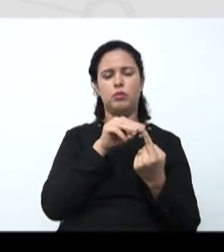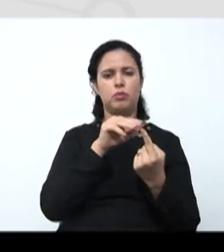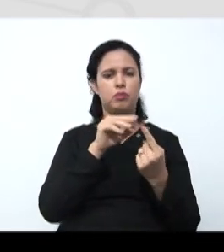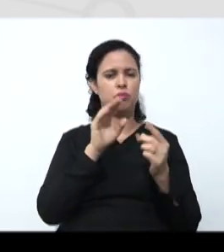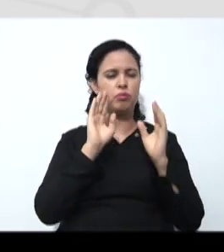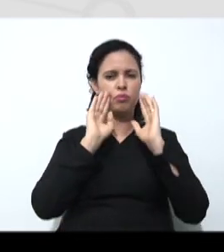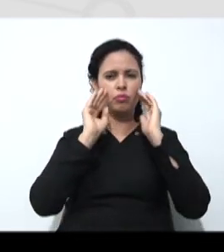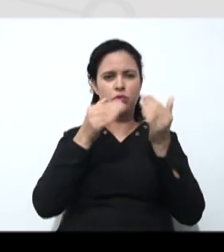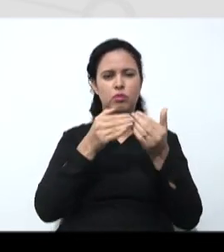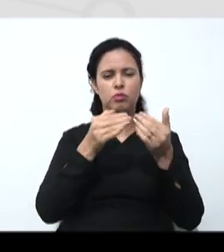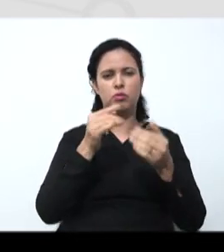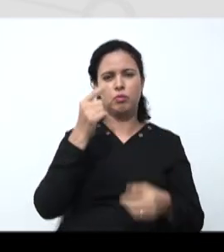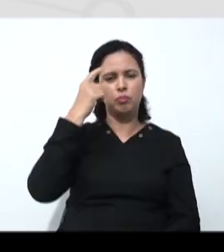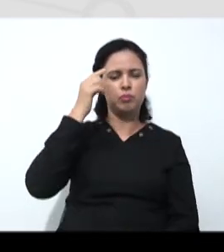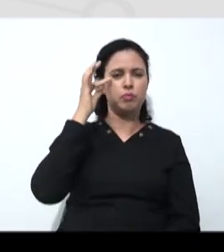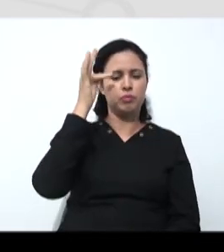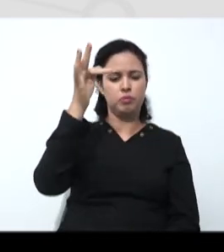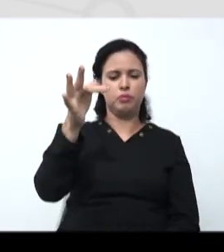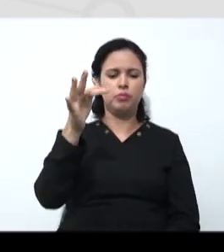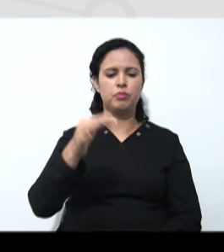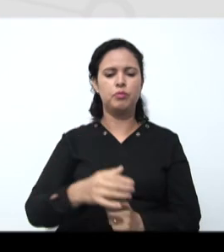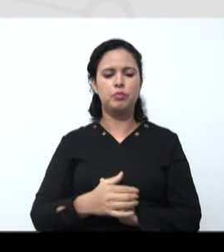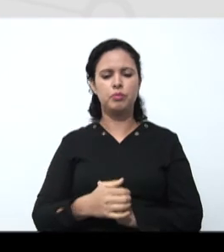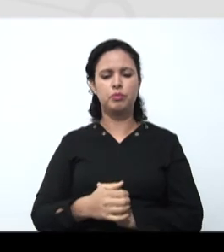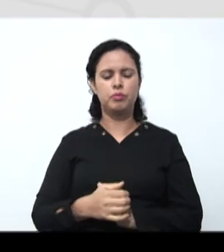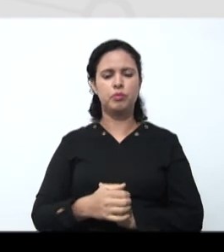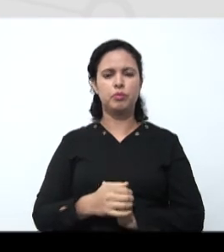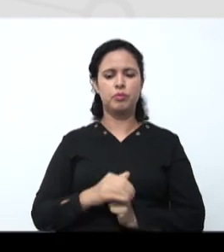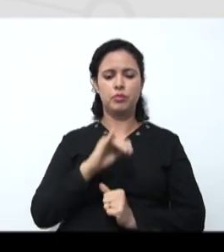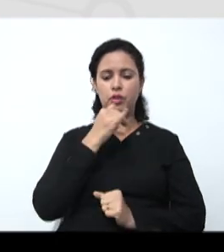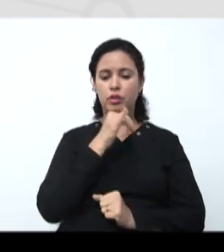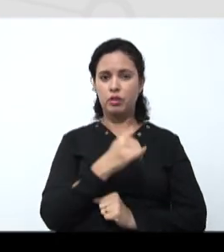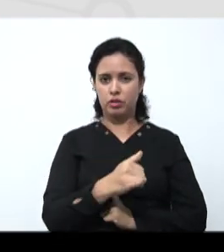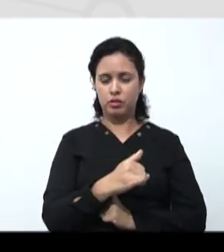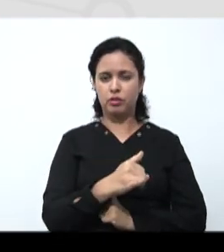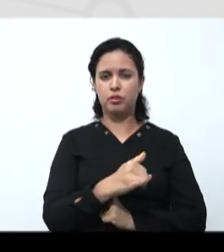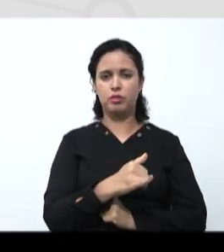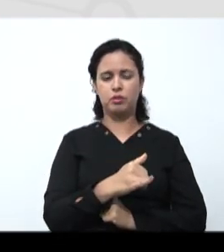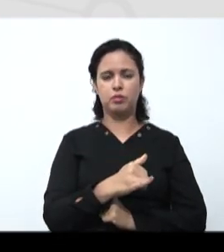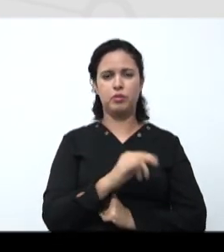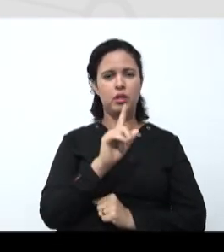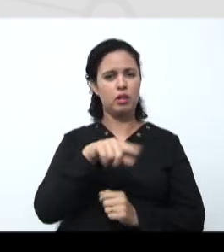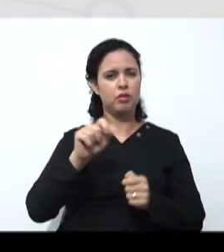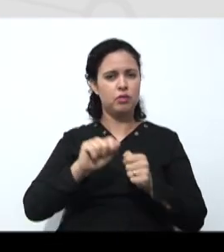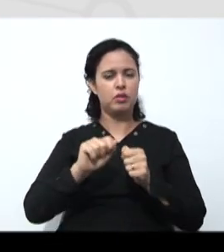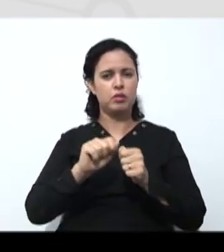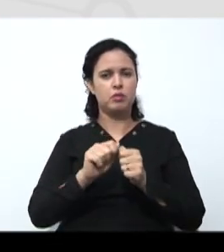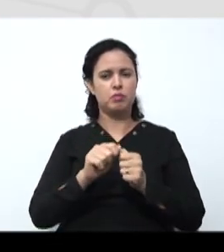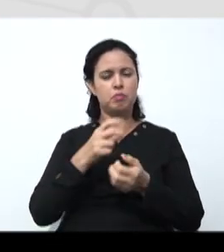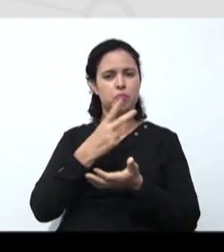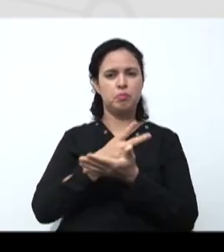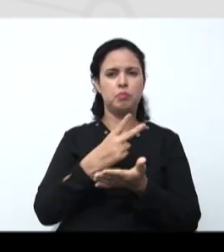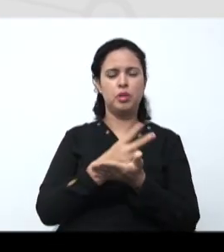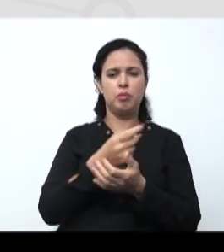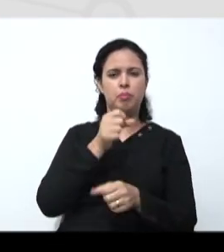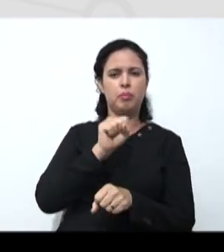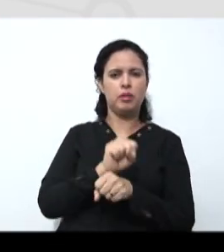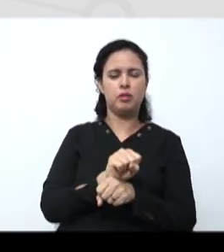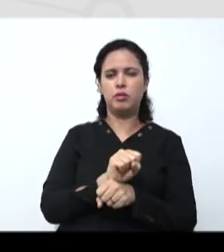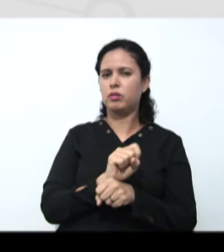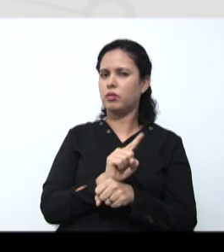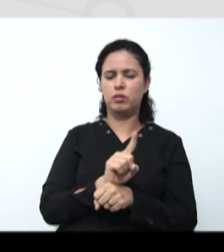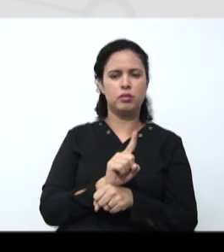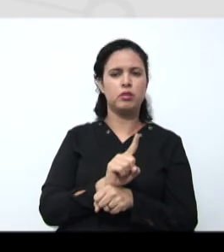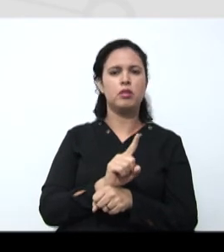lá adiante e vai. Energia também, energia é o fazer constante, né? Acreditar naquilo que